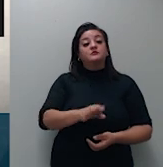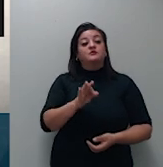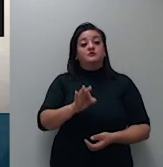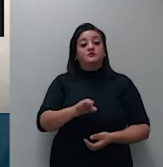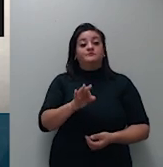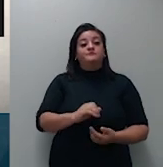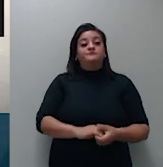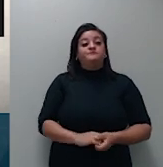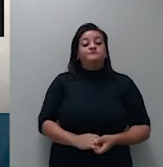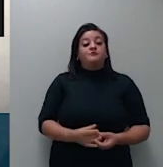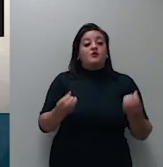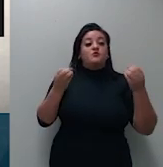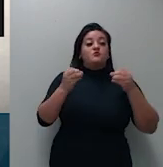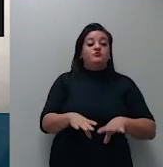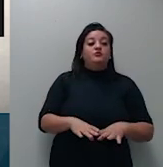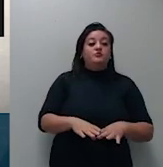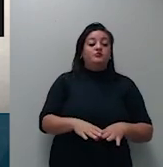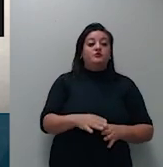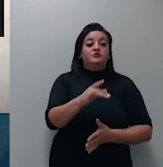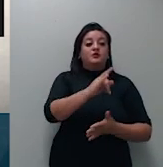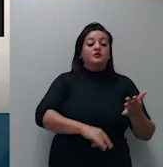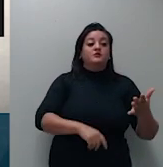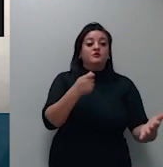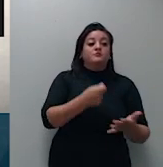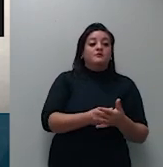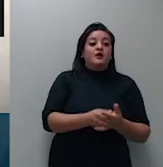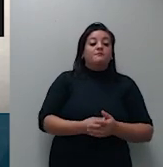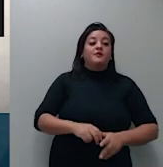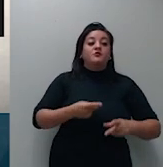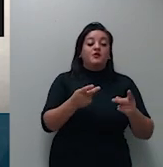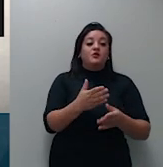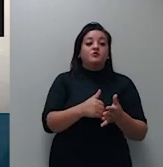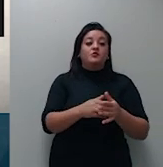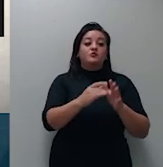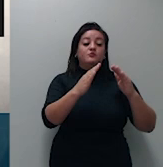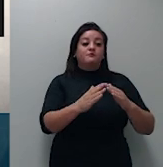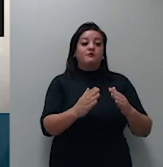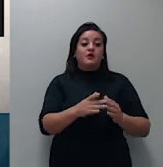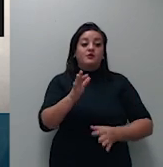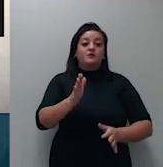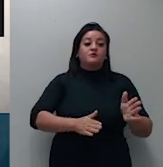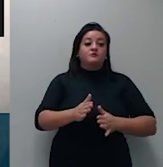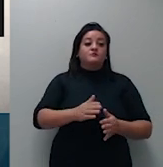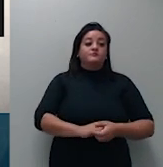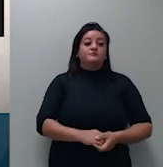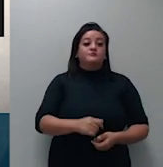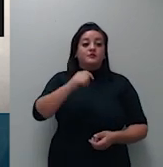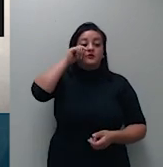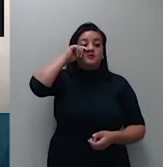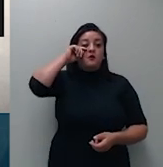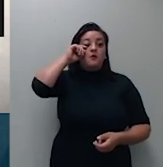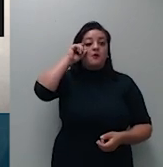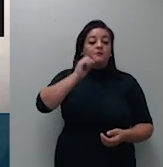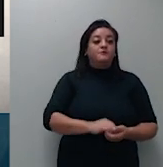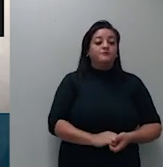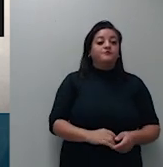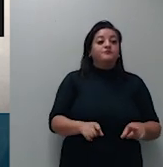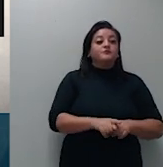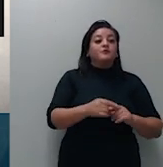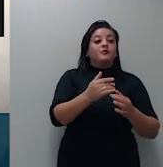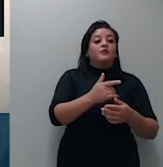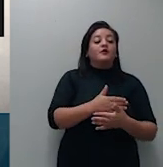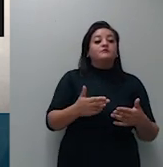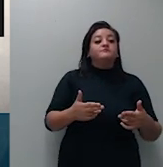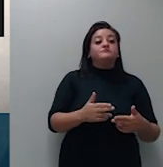devidamente desconstituído a declaração de quitação do preço do bem incerta na Escritura pública a